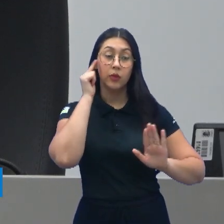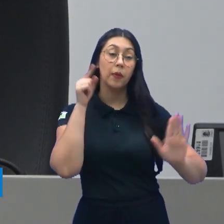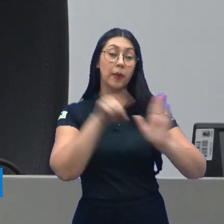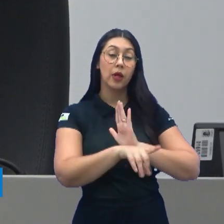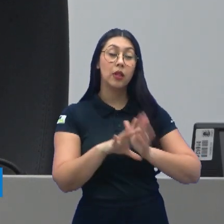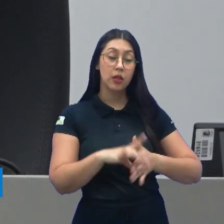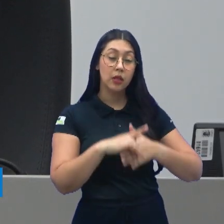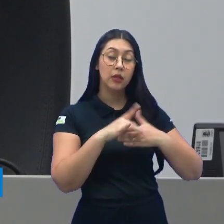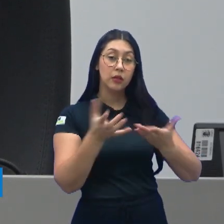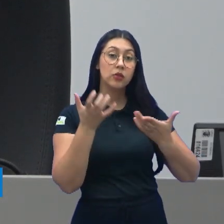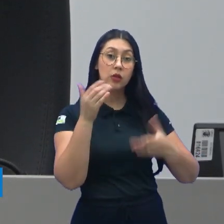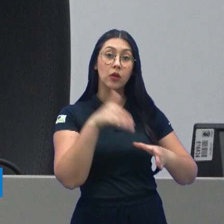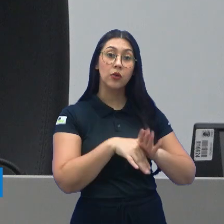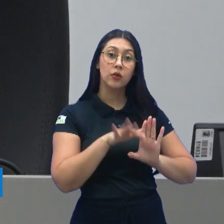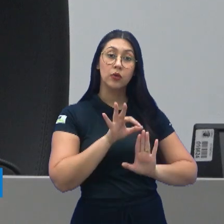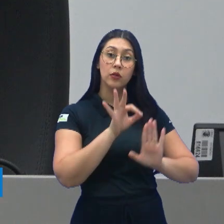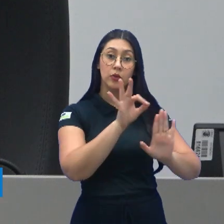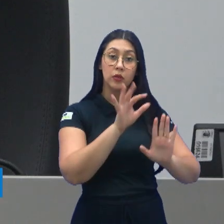caminhar o voto.